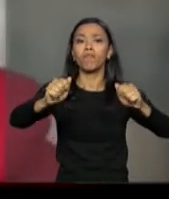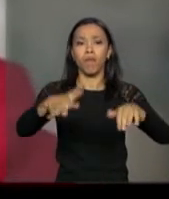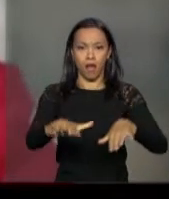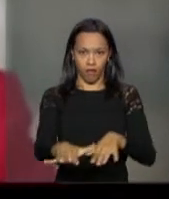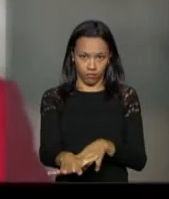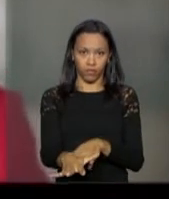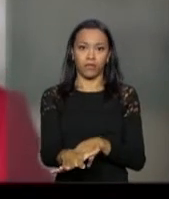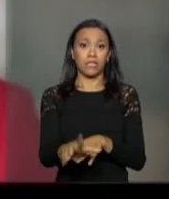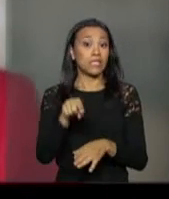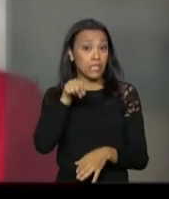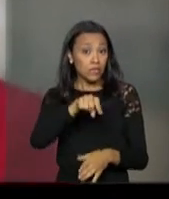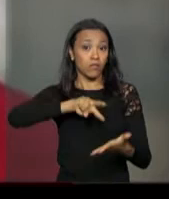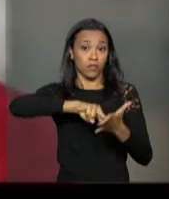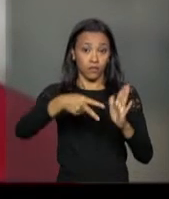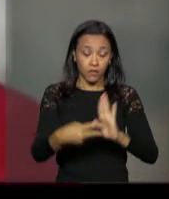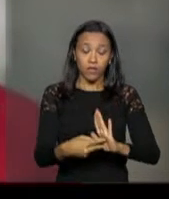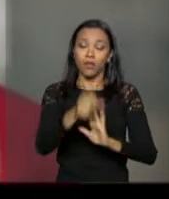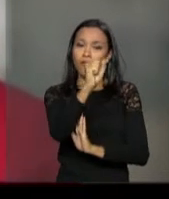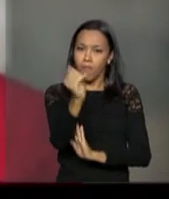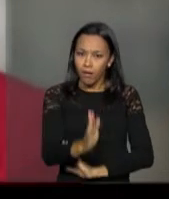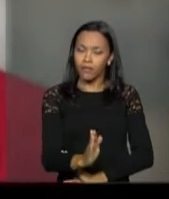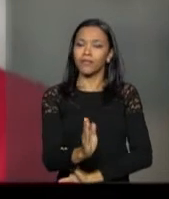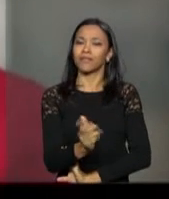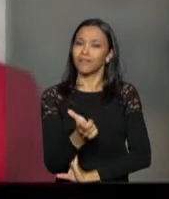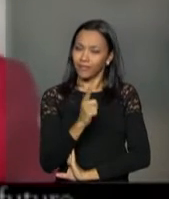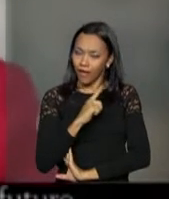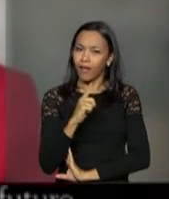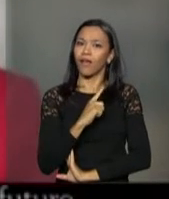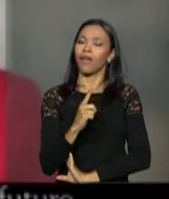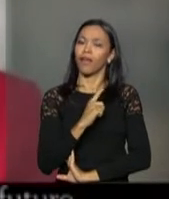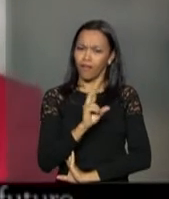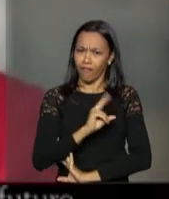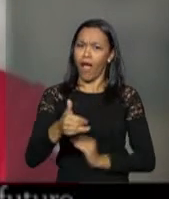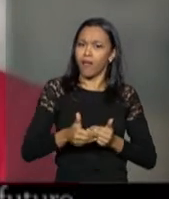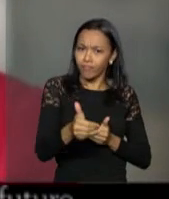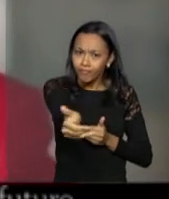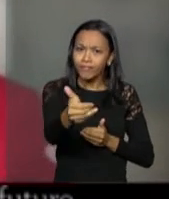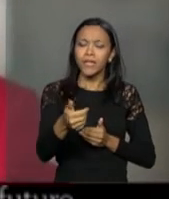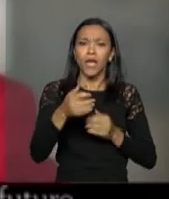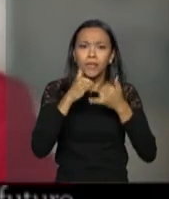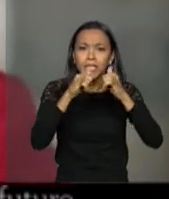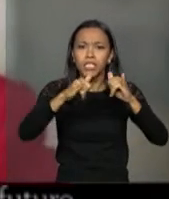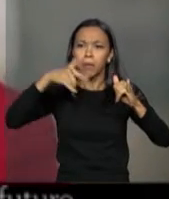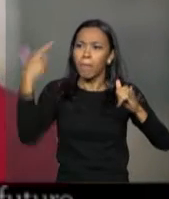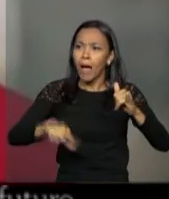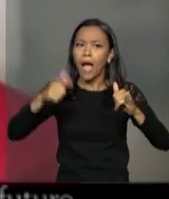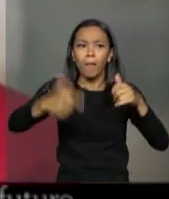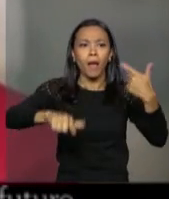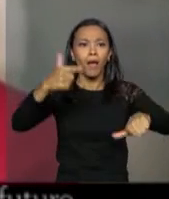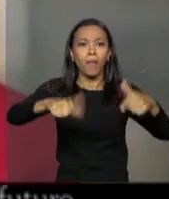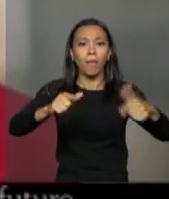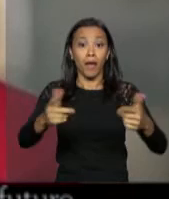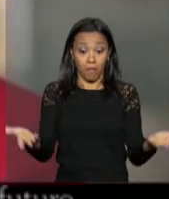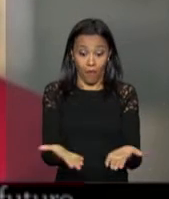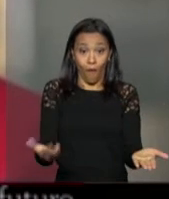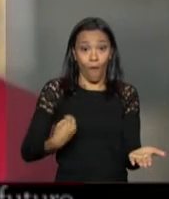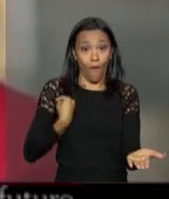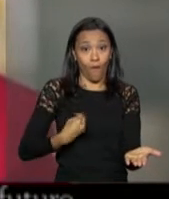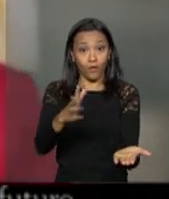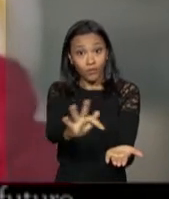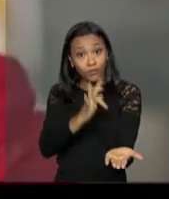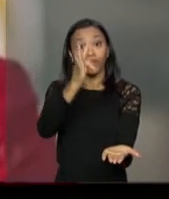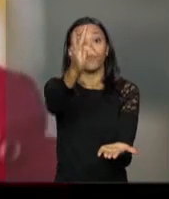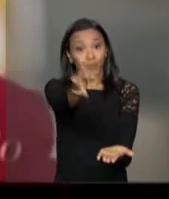barata. Significa que o Brasil tem e terá energia mais que suficiente para o presente e para o